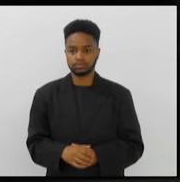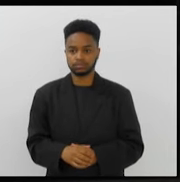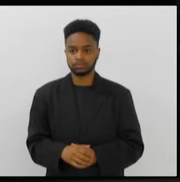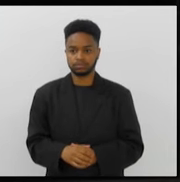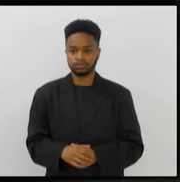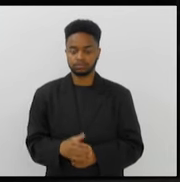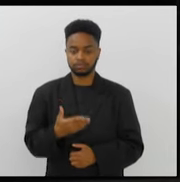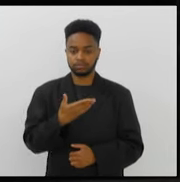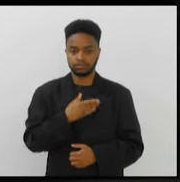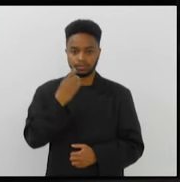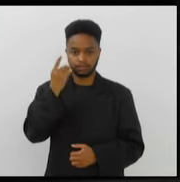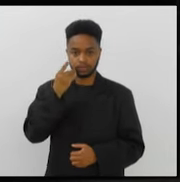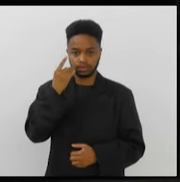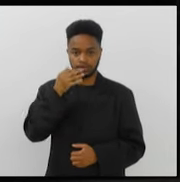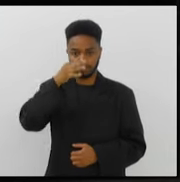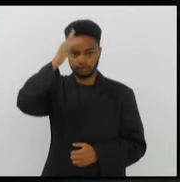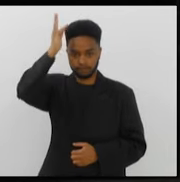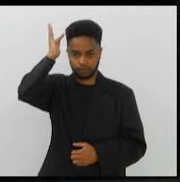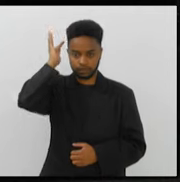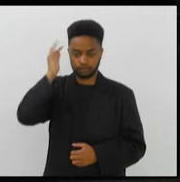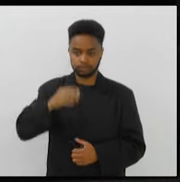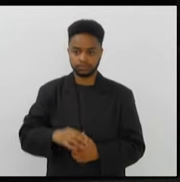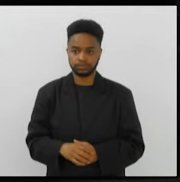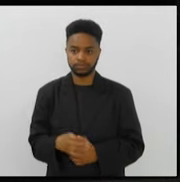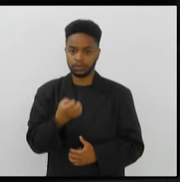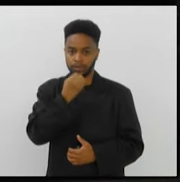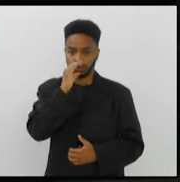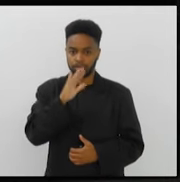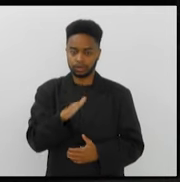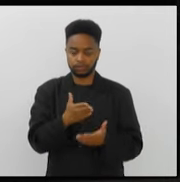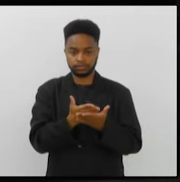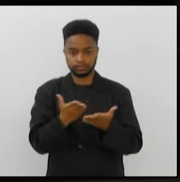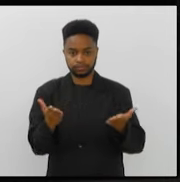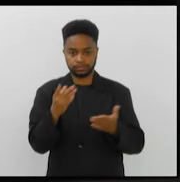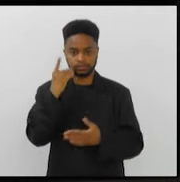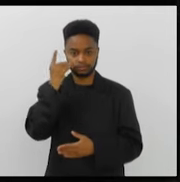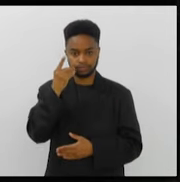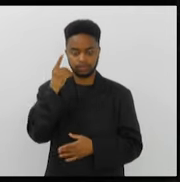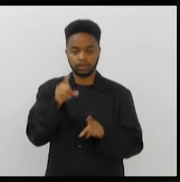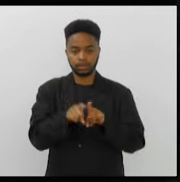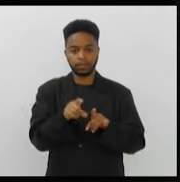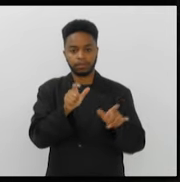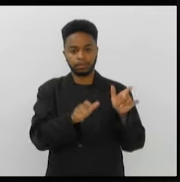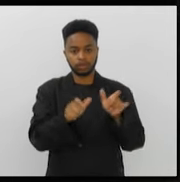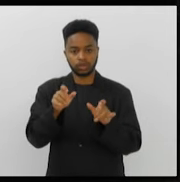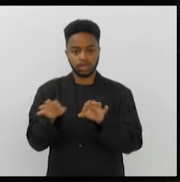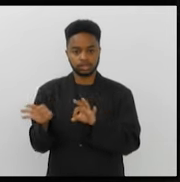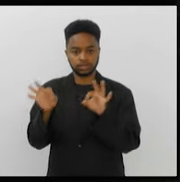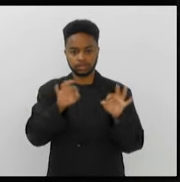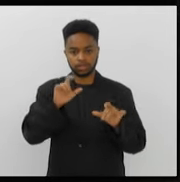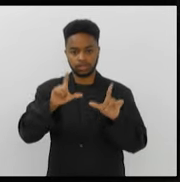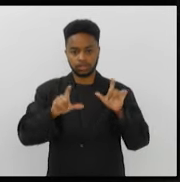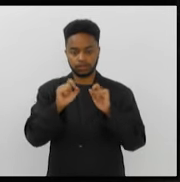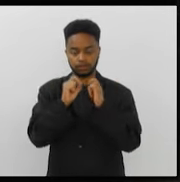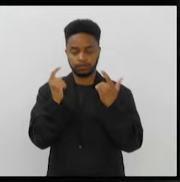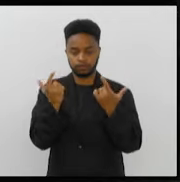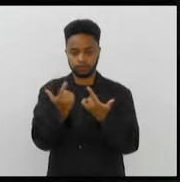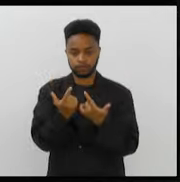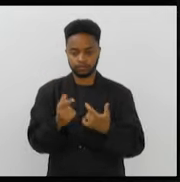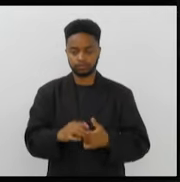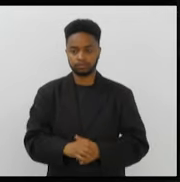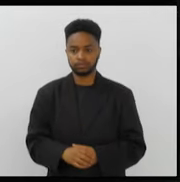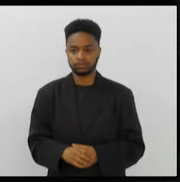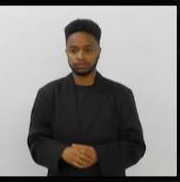amigo e deputado Fred Pacheco. Boa tarde, nobres parlamentares, a todos que nos assistem pela TV Alerge.